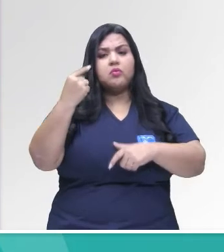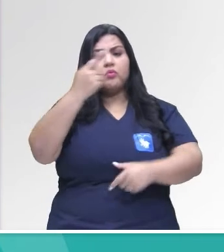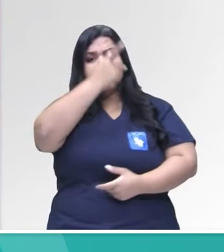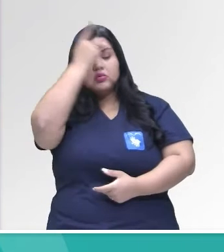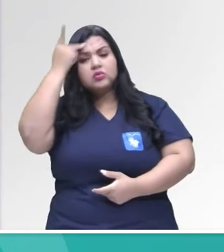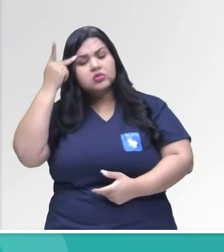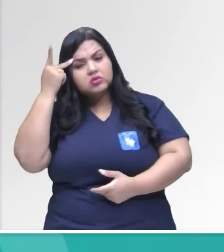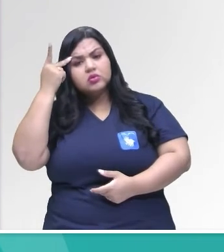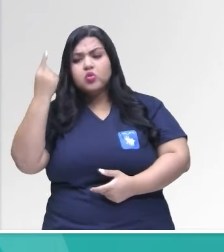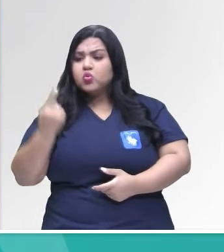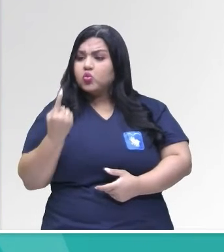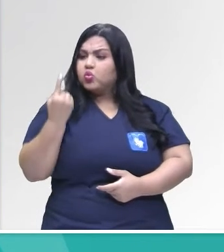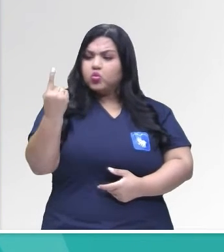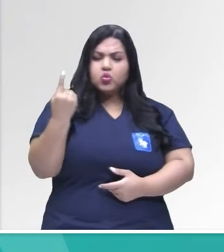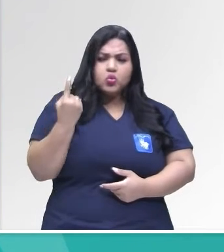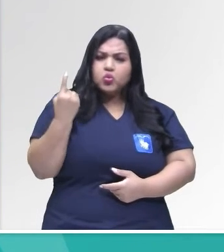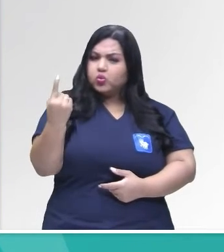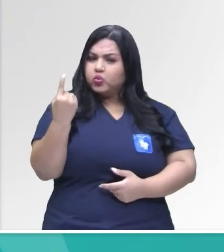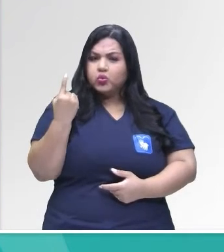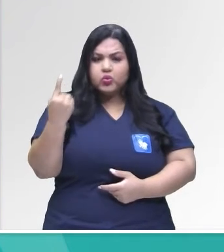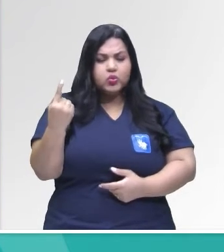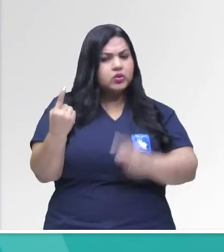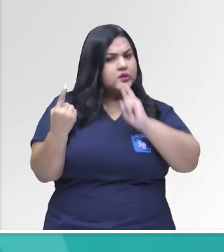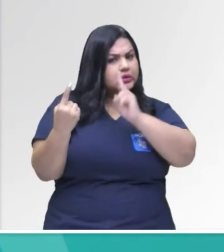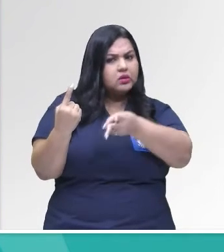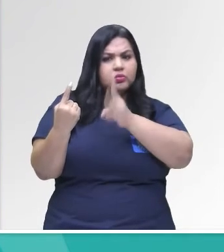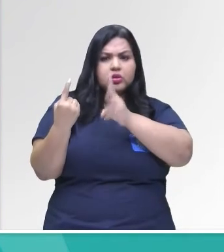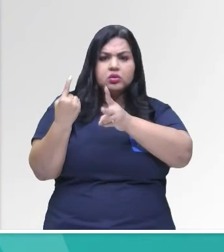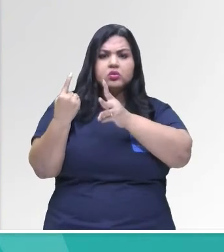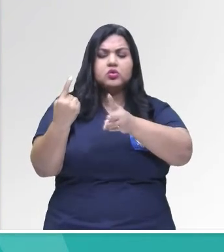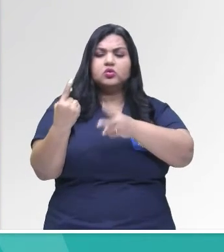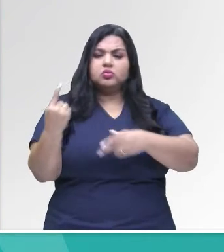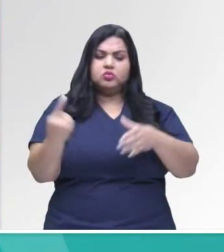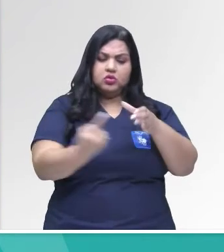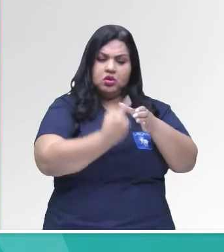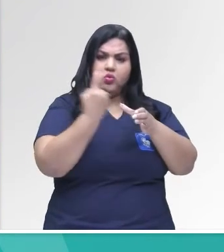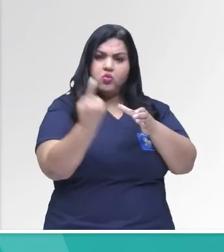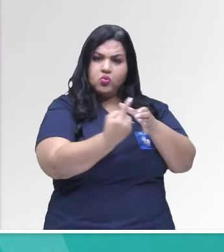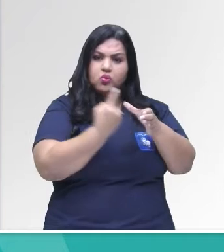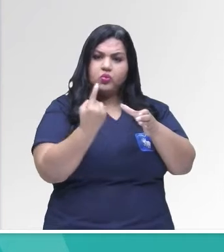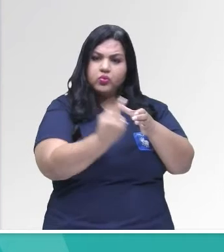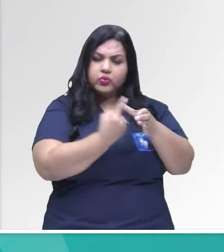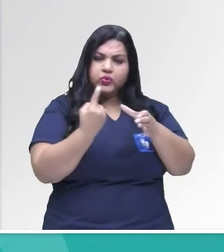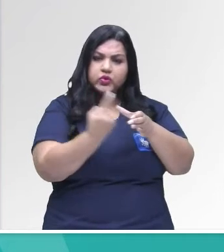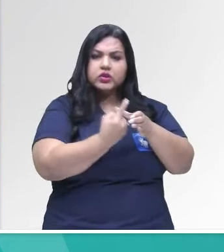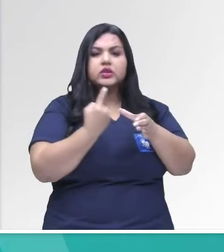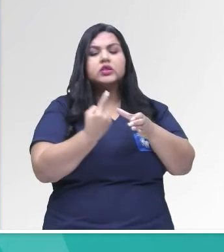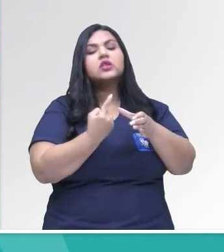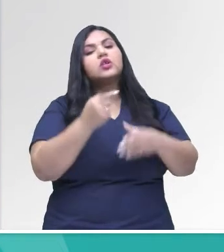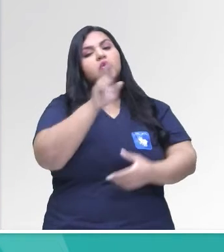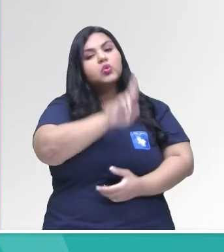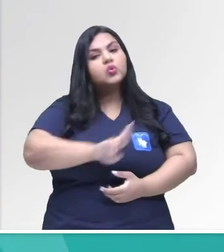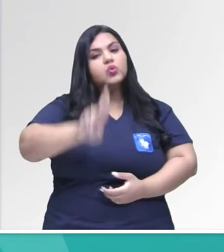planeta, uma planta, única, algo que é único, singular. Aí eu utilizarei